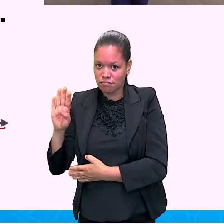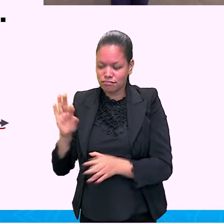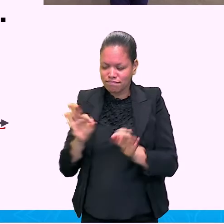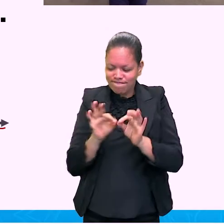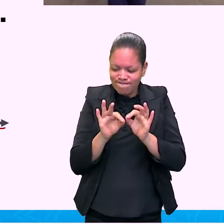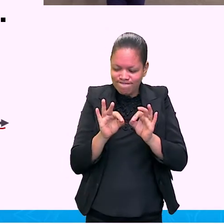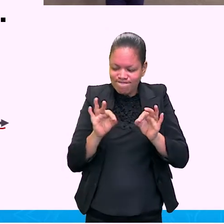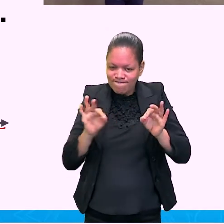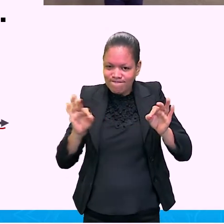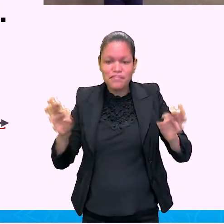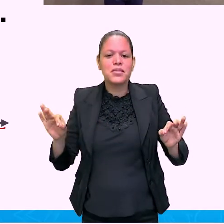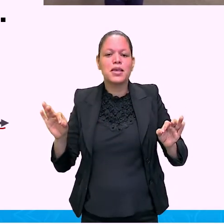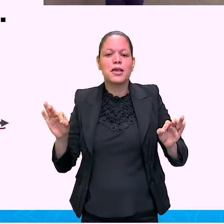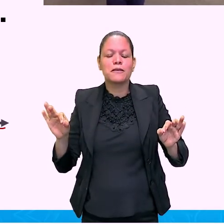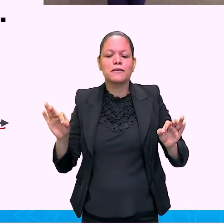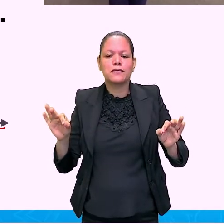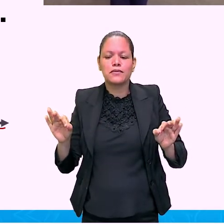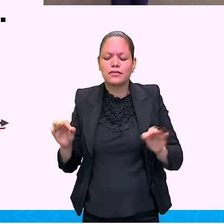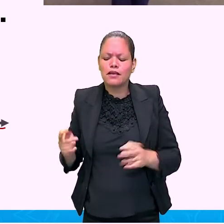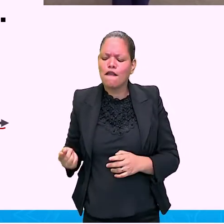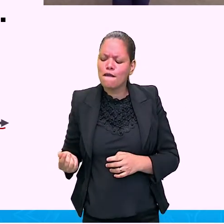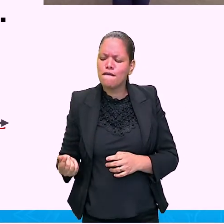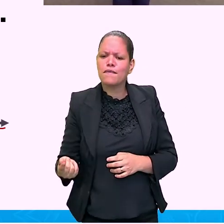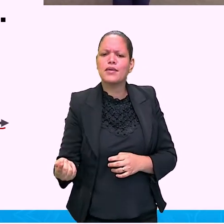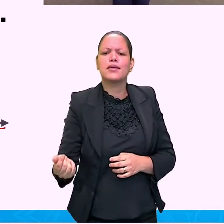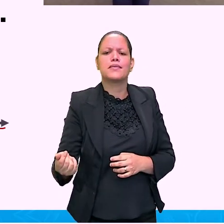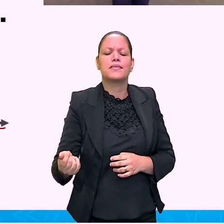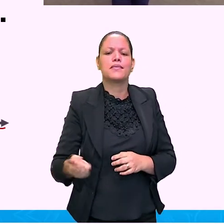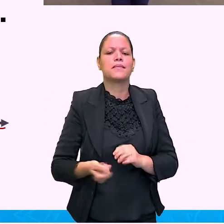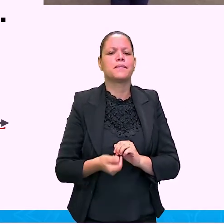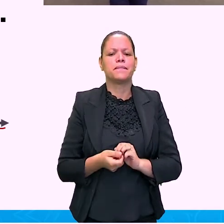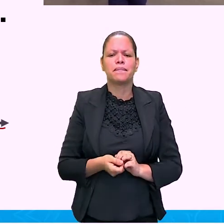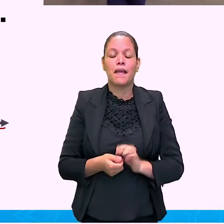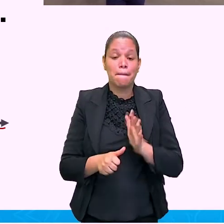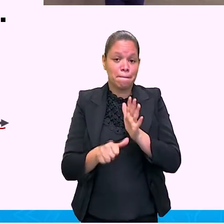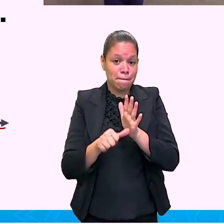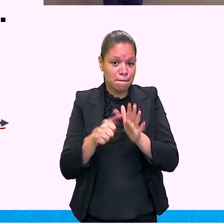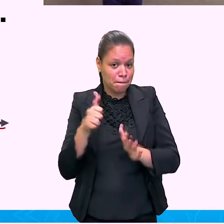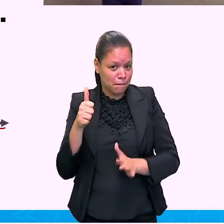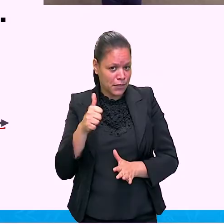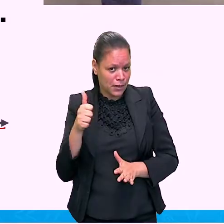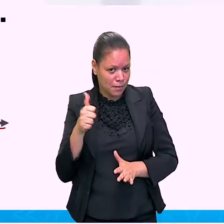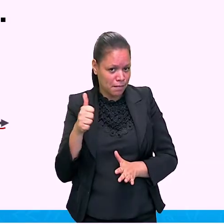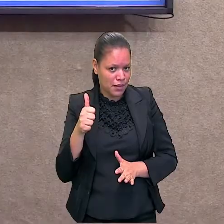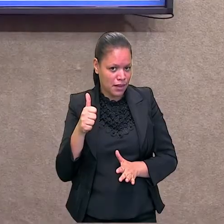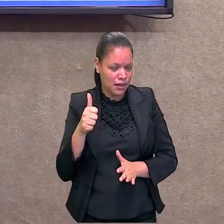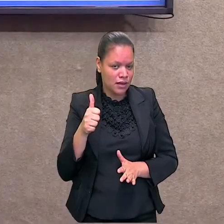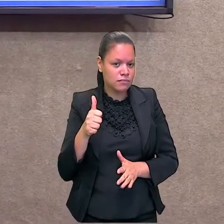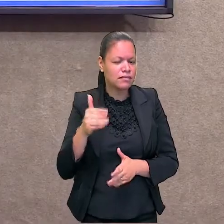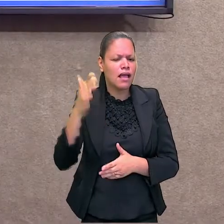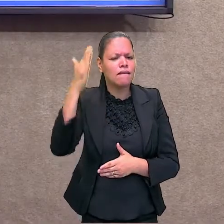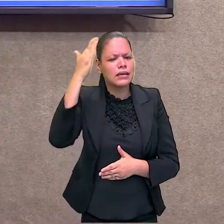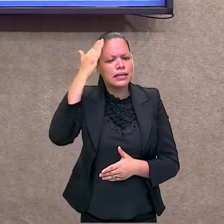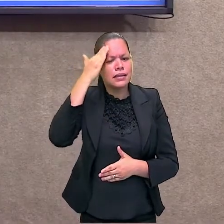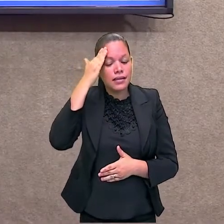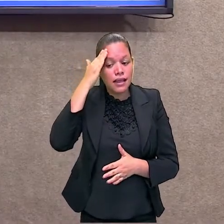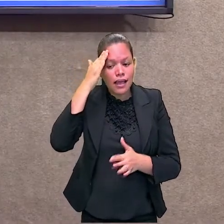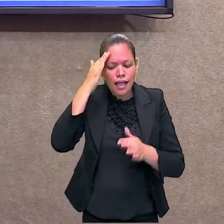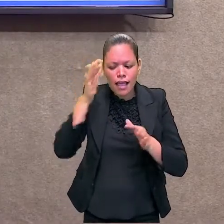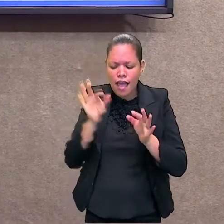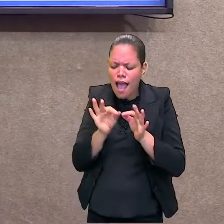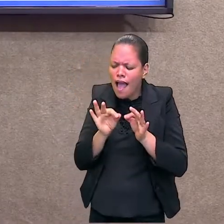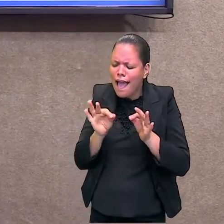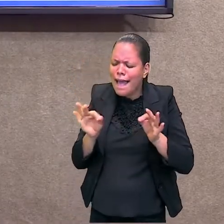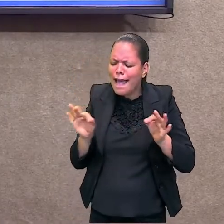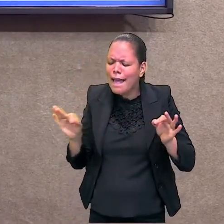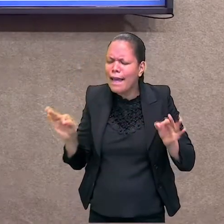pode ser ilimitadas e infinitas. Então, o primeiro ponto que você deve entender é isto. A reta pode